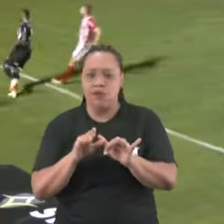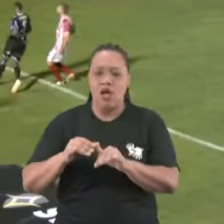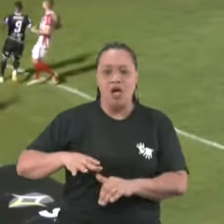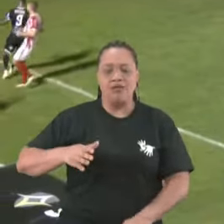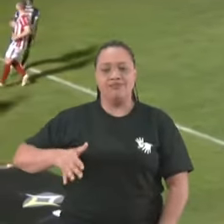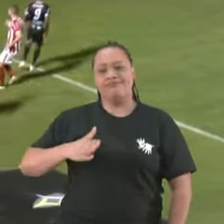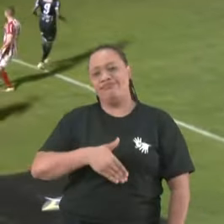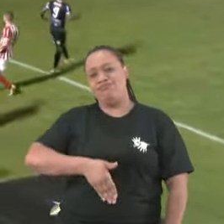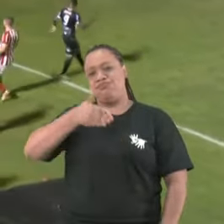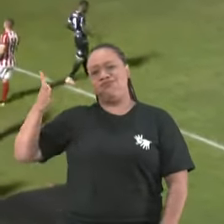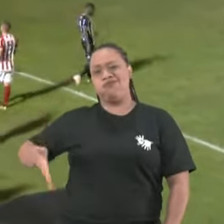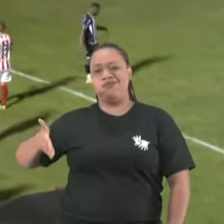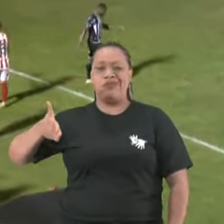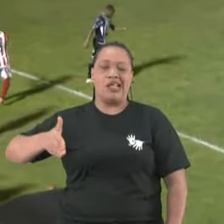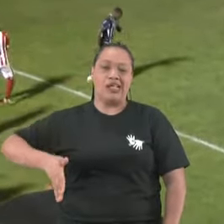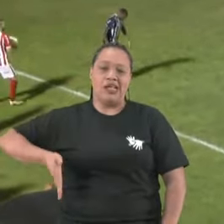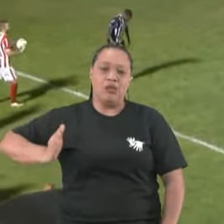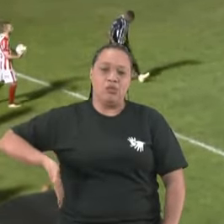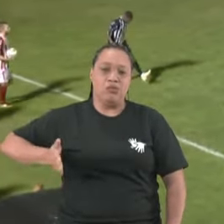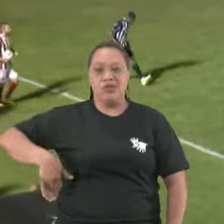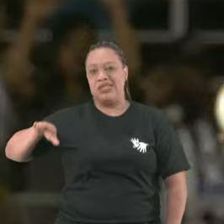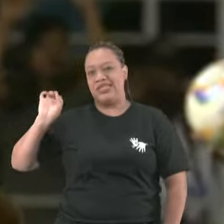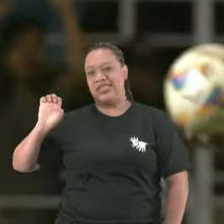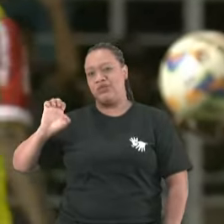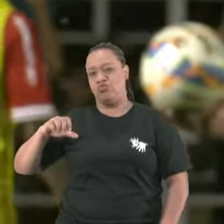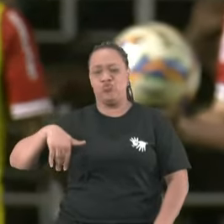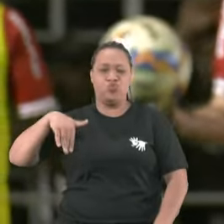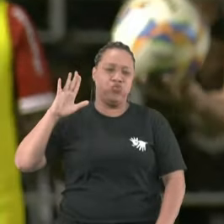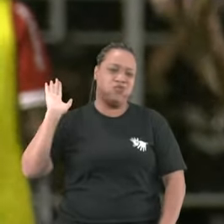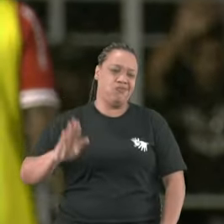esquerdo, eita, Cabral!